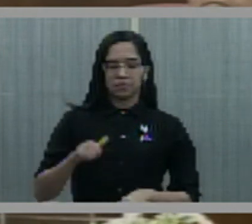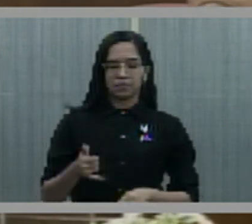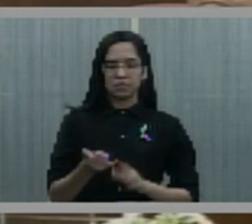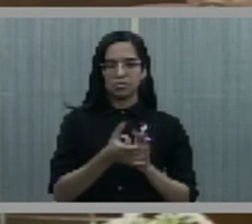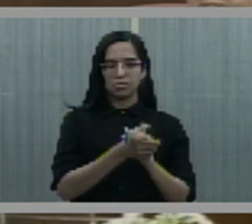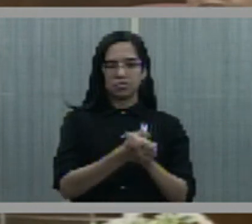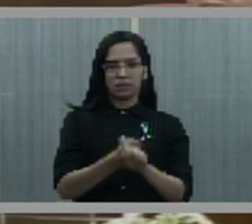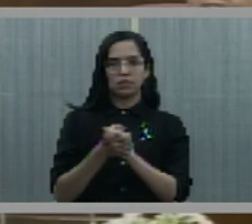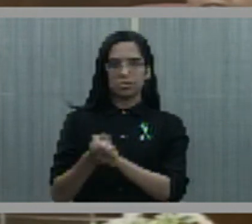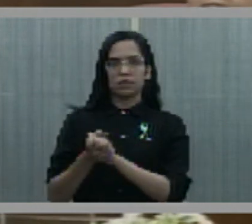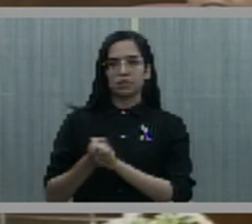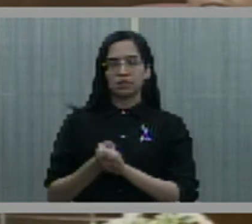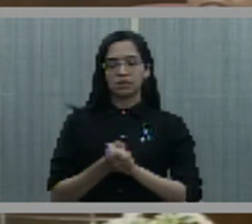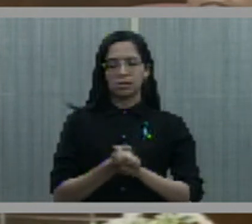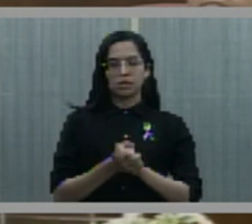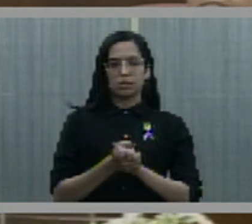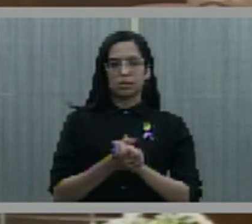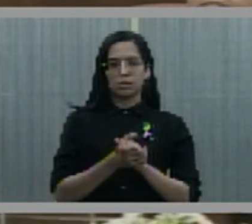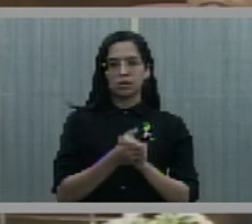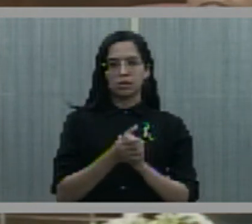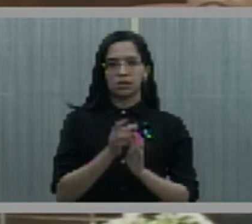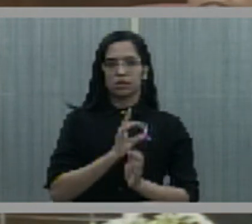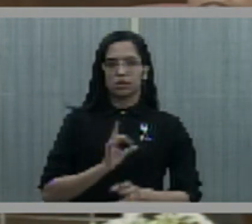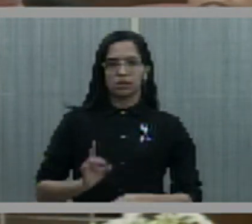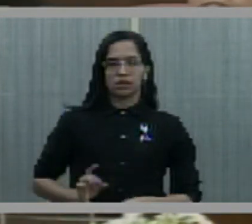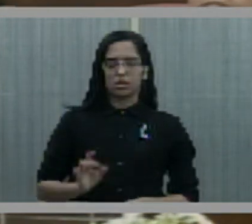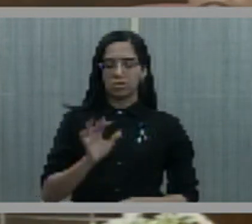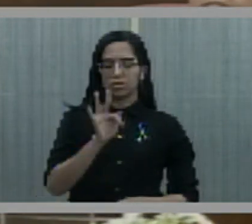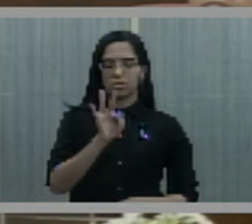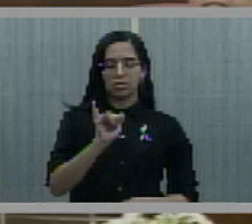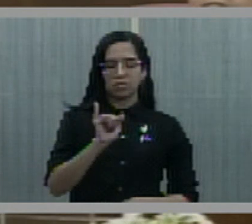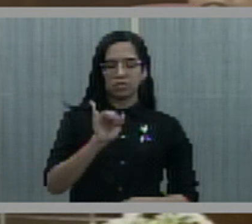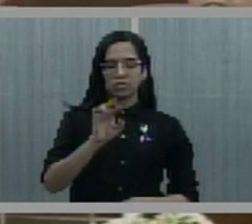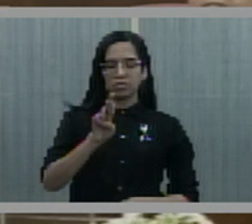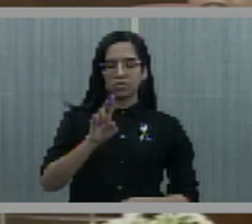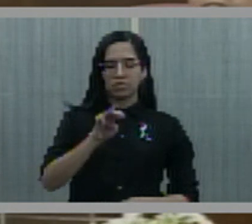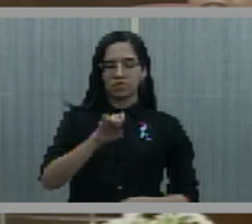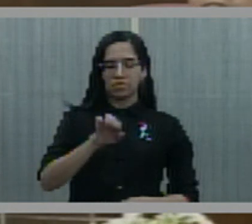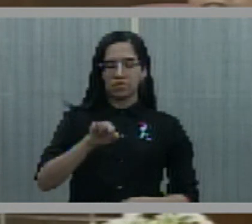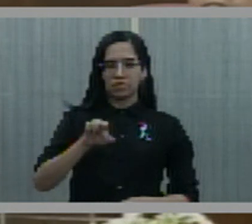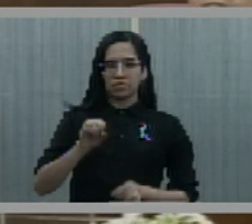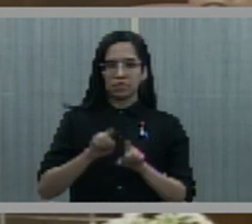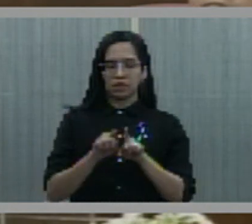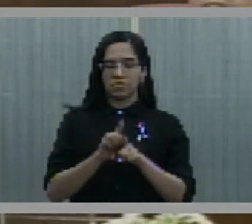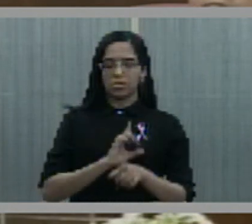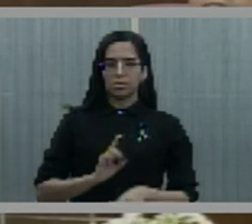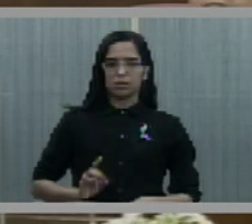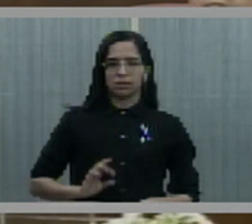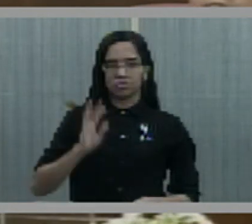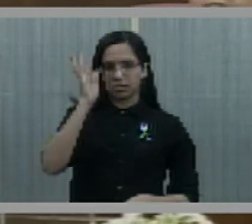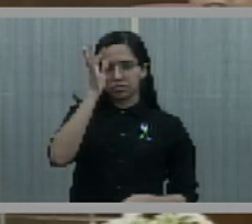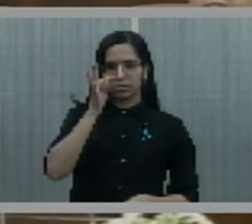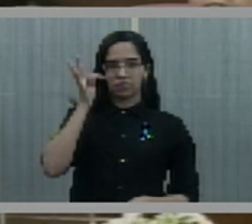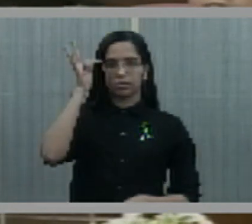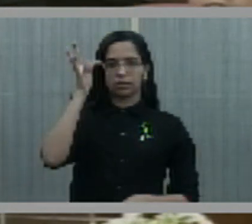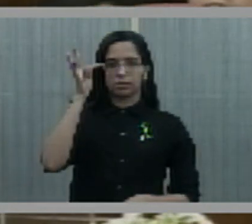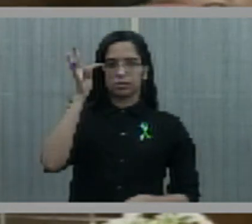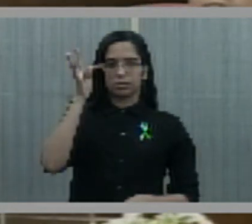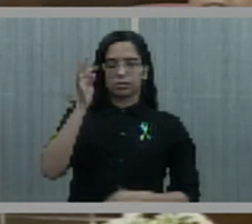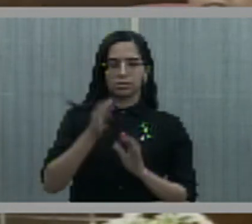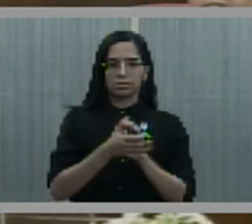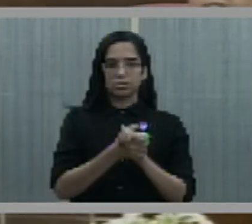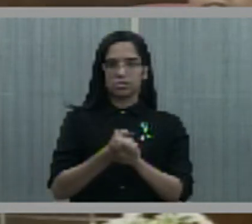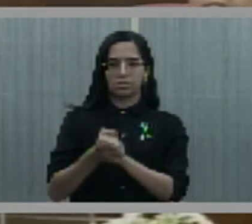também, e na pessoa do deputado Firmino, que abriu a sessão, e agora a deputada, nossa deputada Tereza Brito.